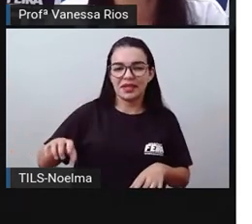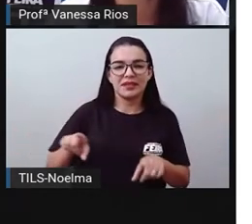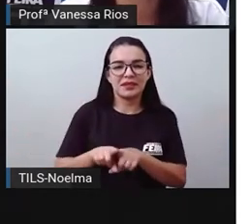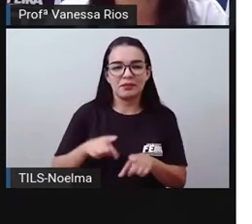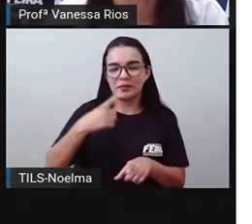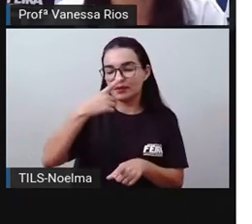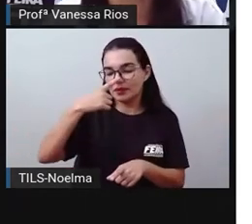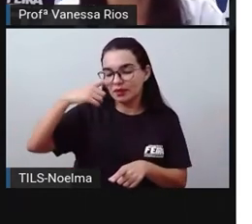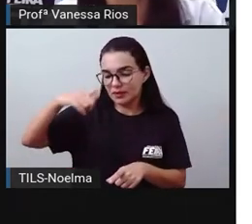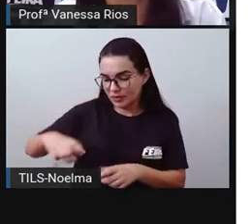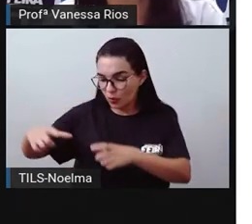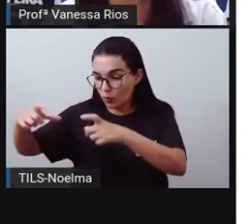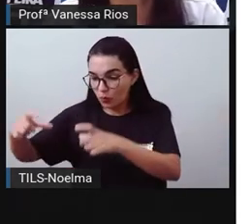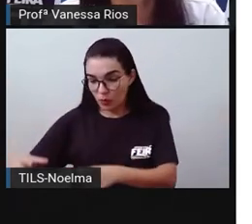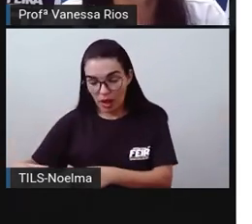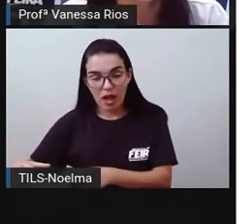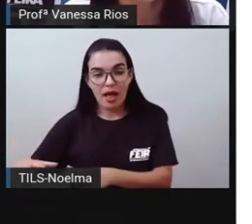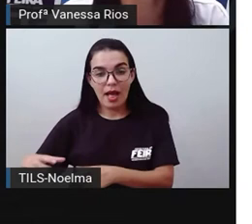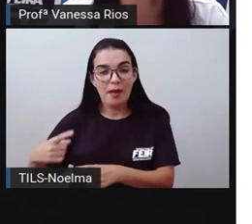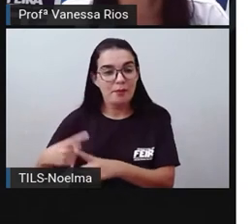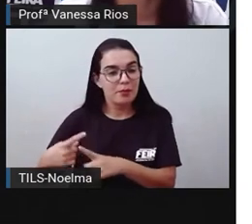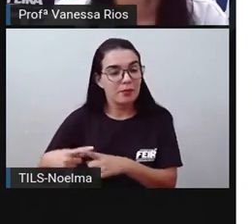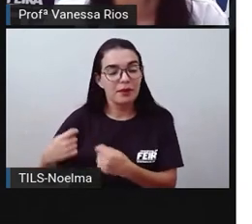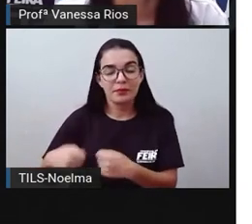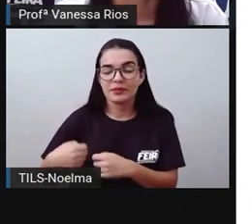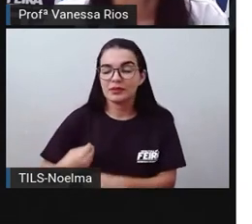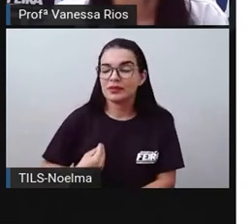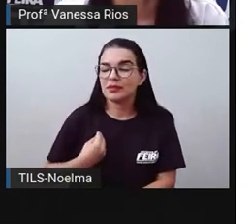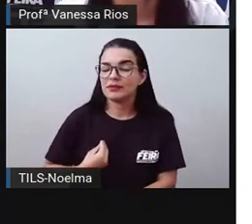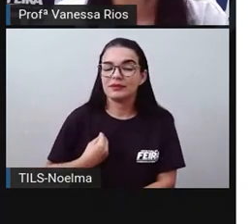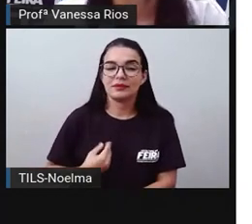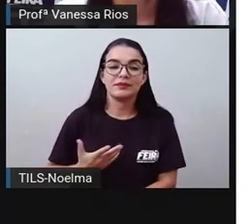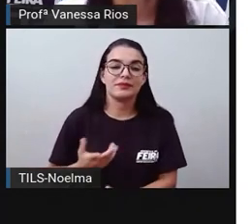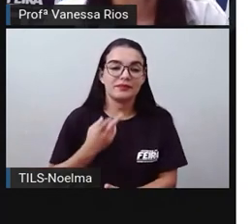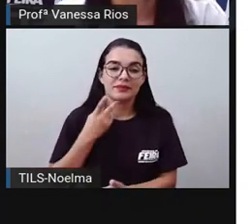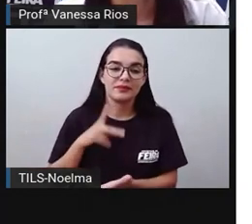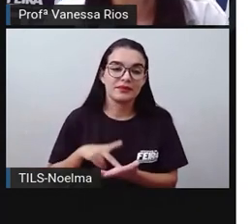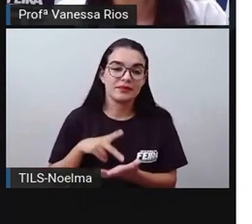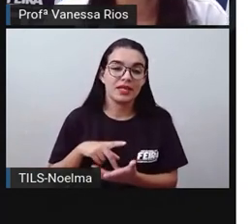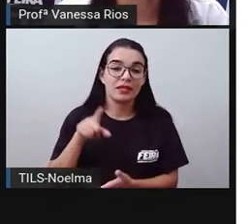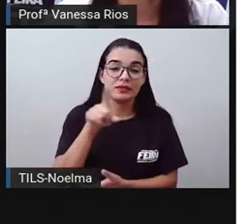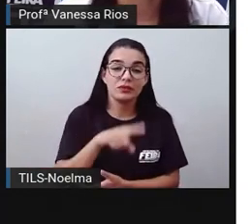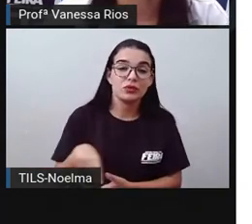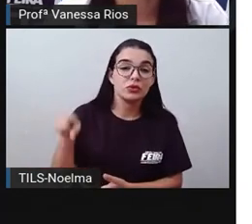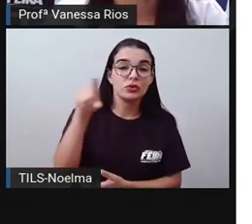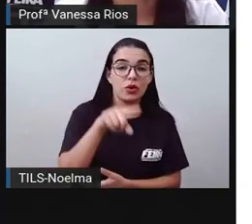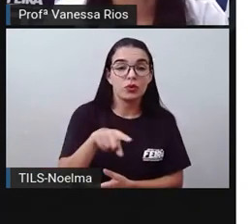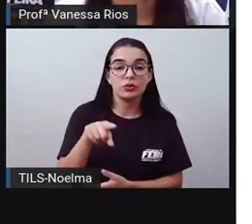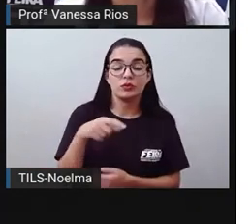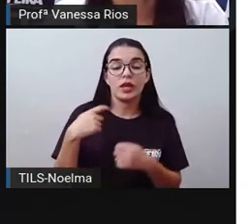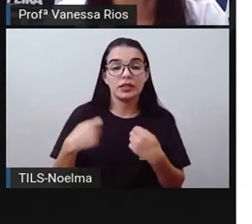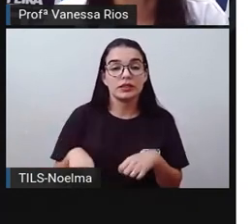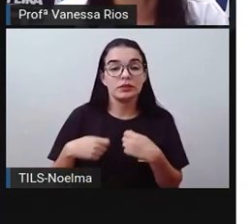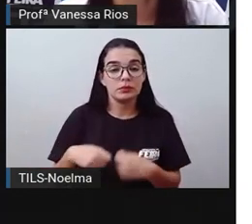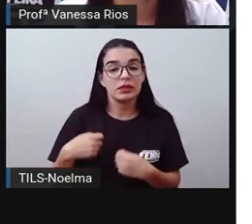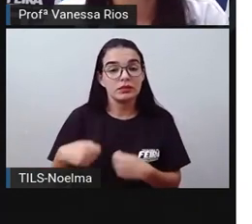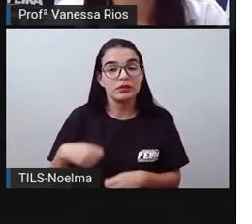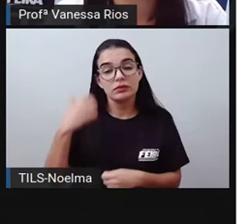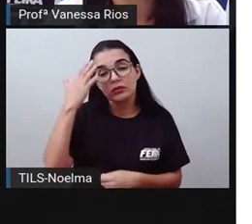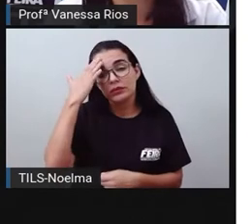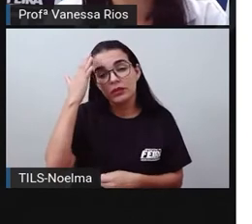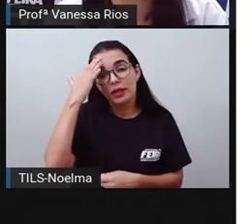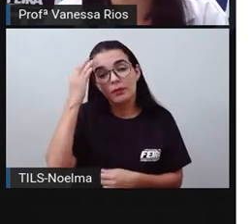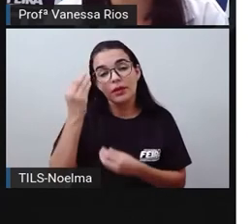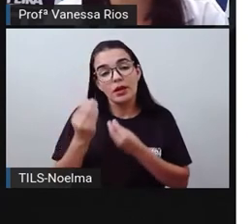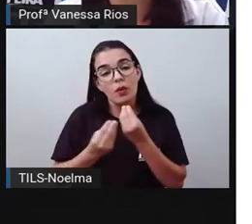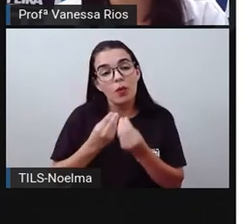importantes existirem aí dentro desse processo, para que, diante de toda essa ação, né, e que